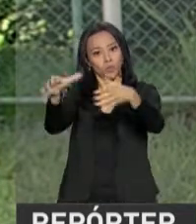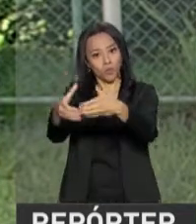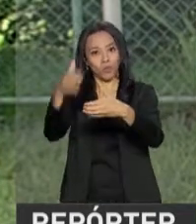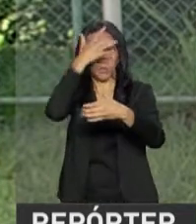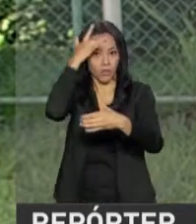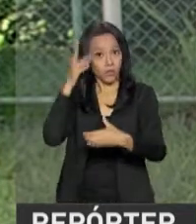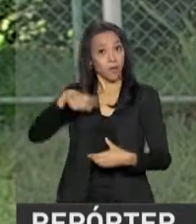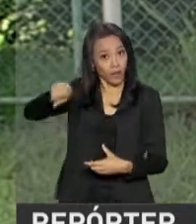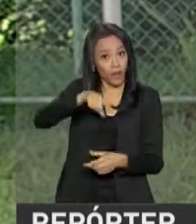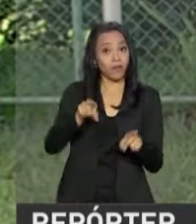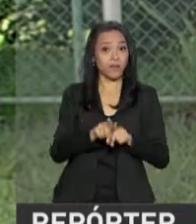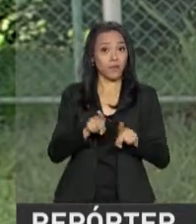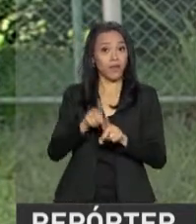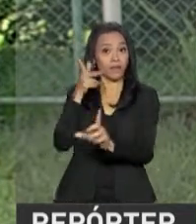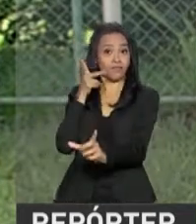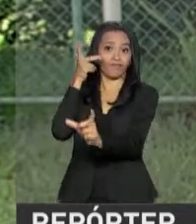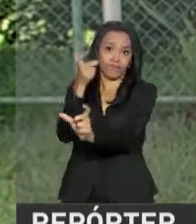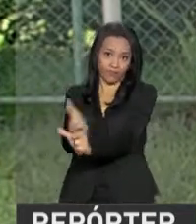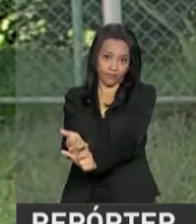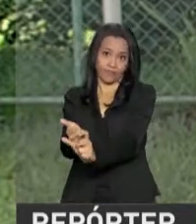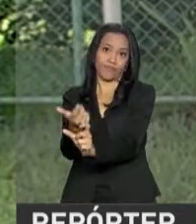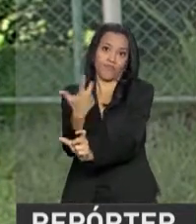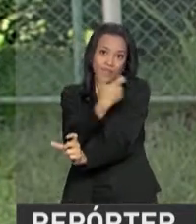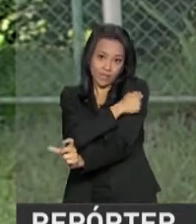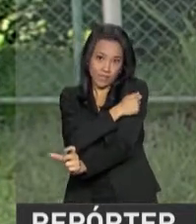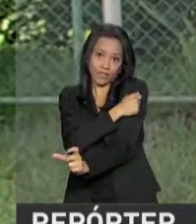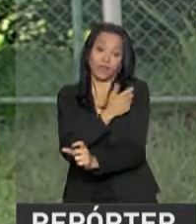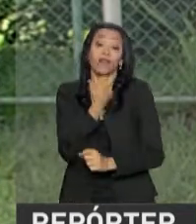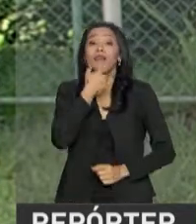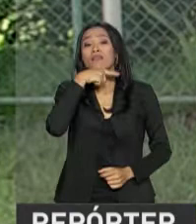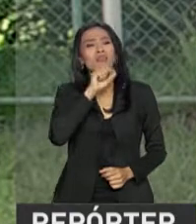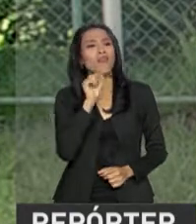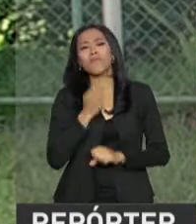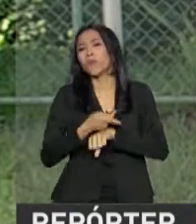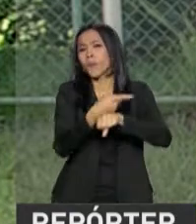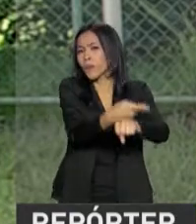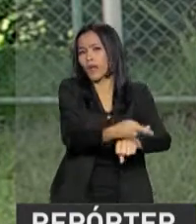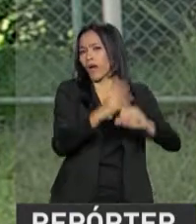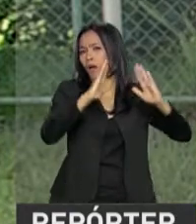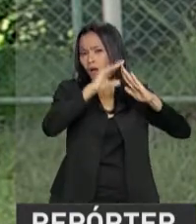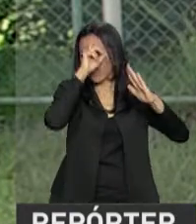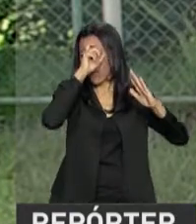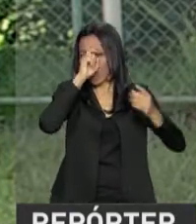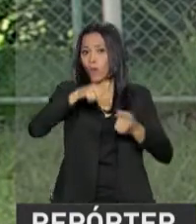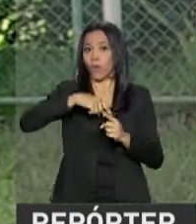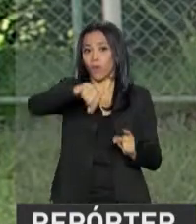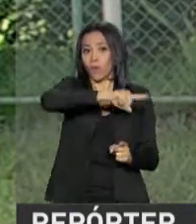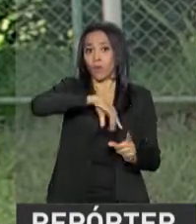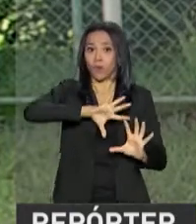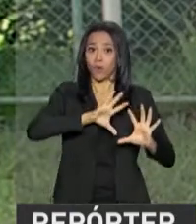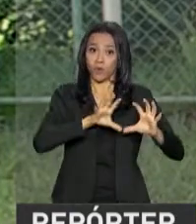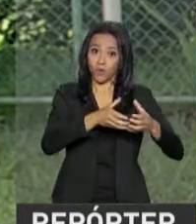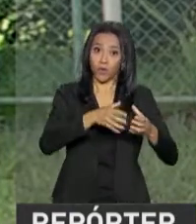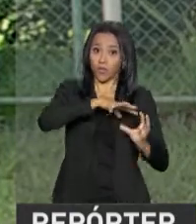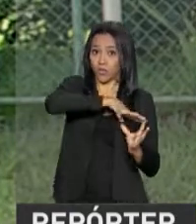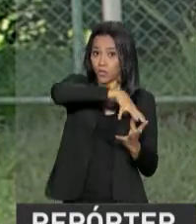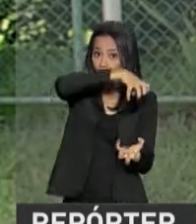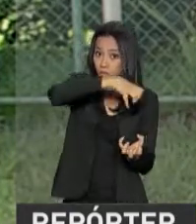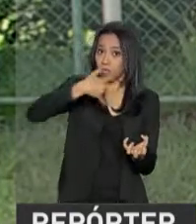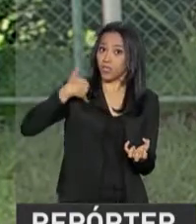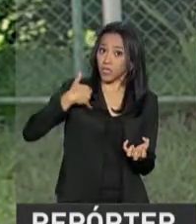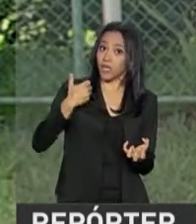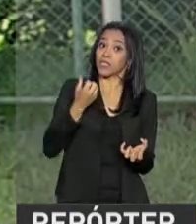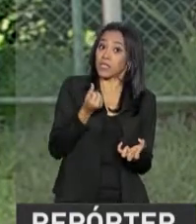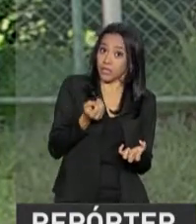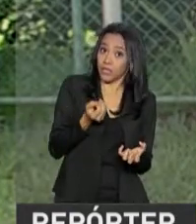sejam imunizadas. E quem são esses grupos prioritários? Quem deve procurar o posto de saúde? São os idosos que tenham a partir de 60 anos de